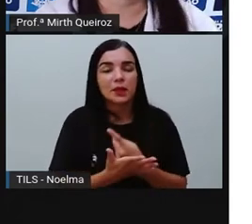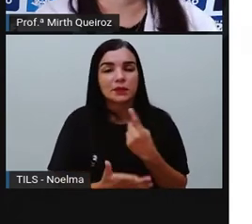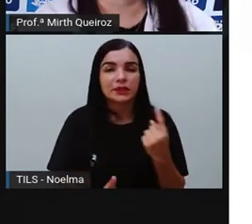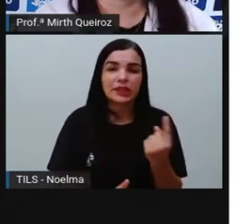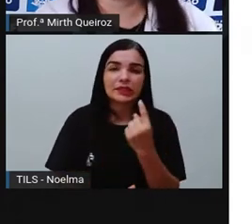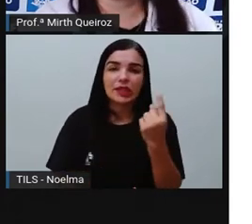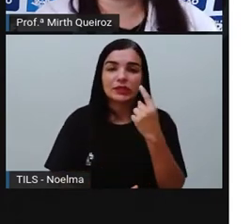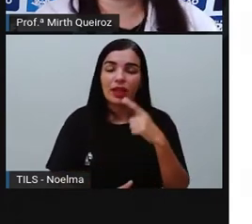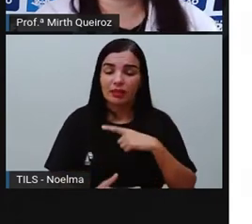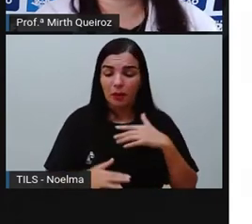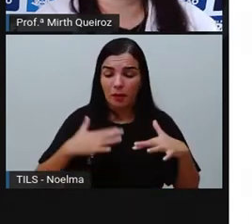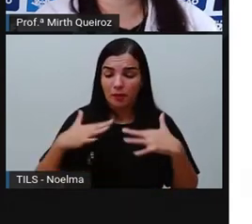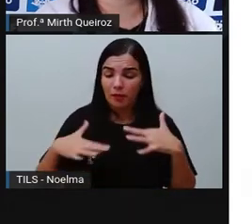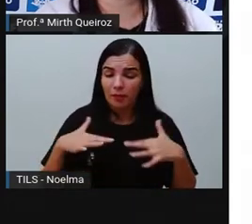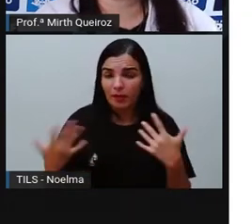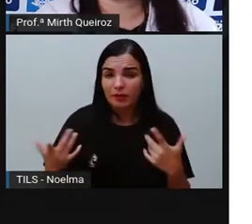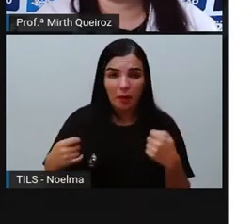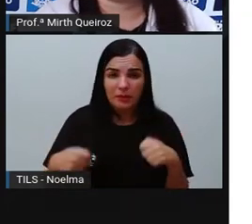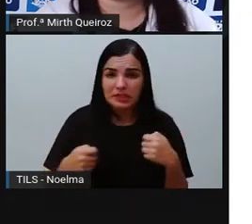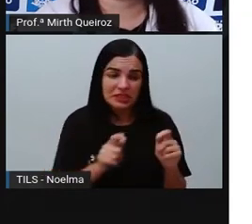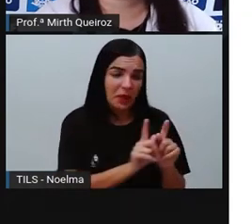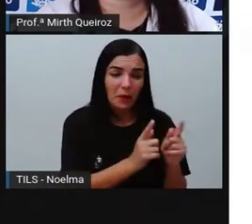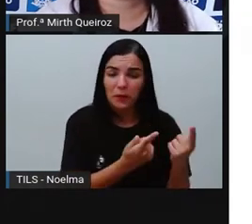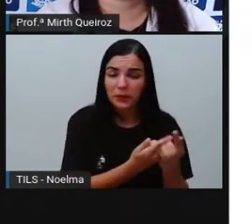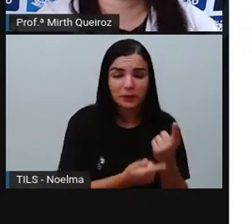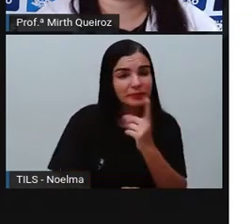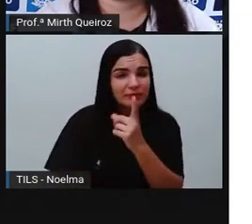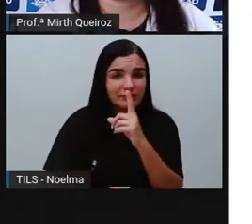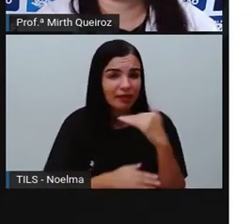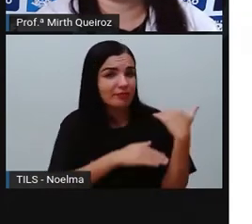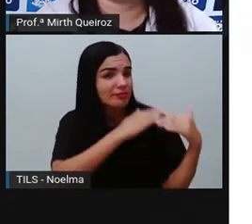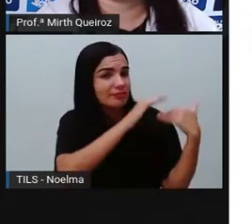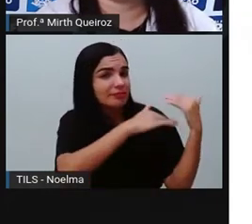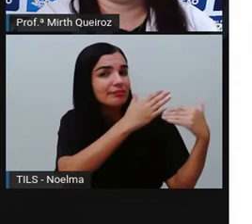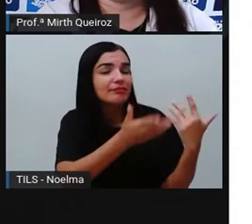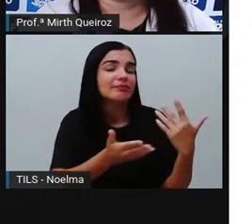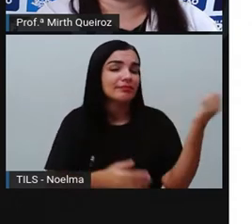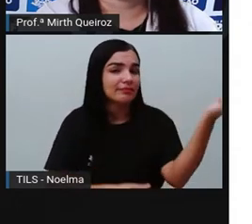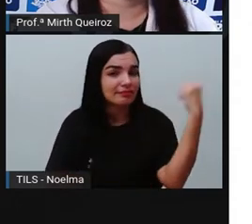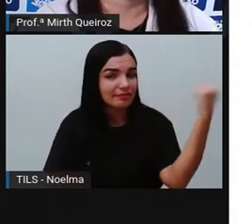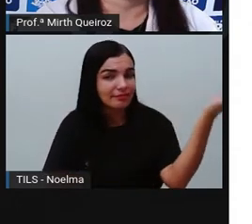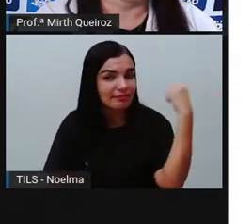fazendo e que não precisa se ter um grupo para desenvolver esse tipo de atividade, né?